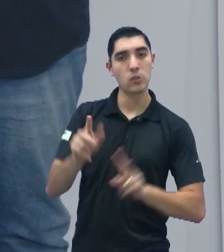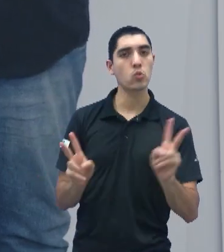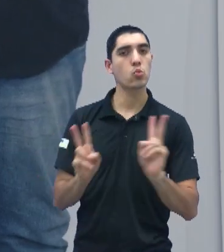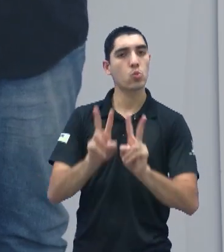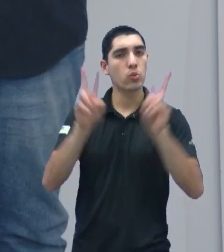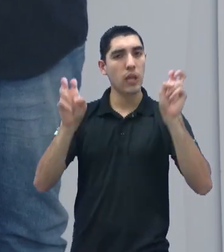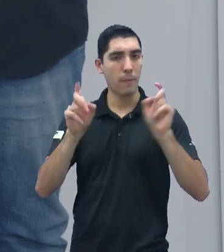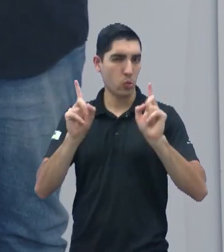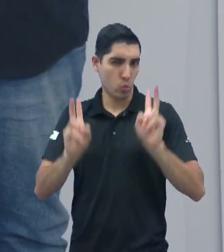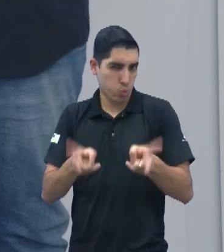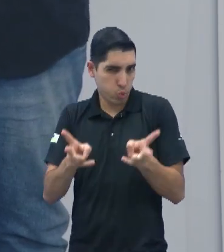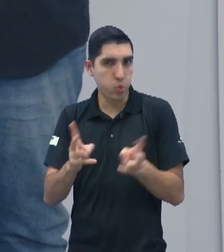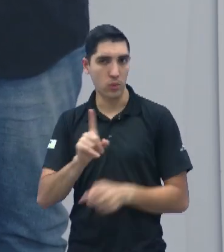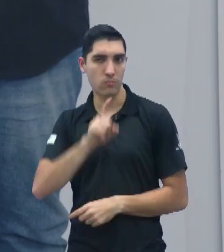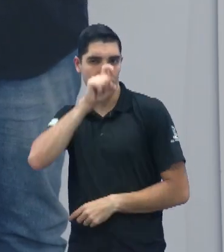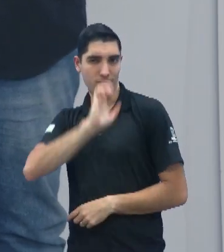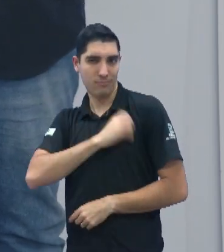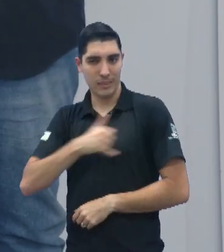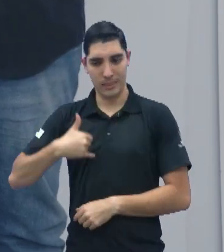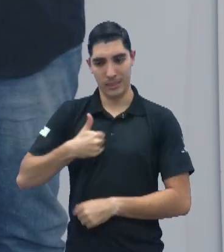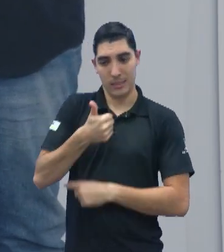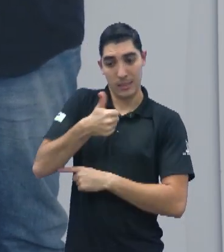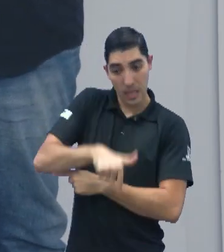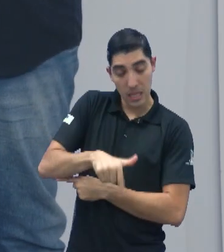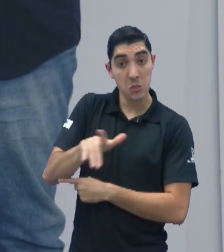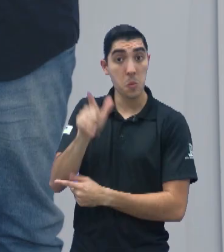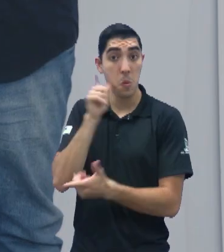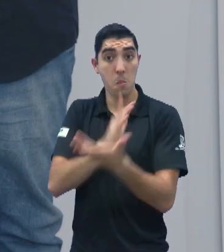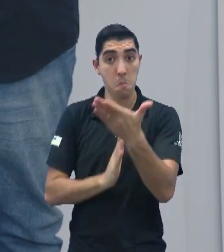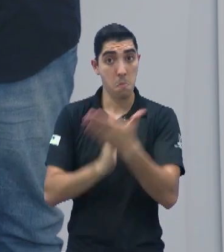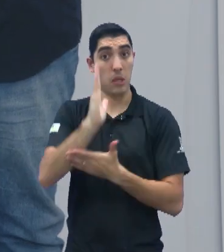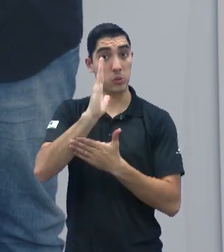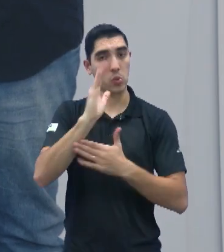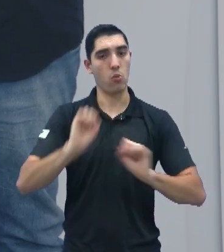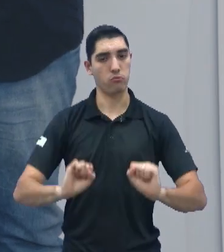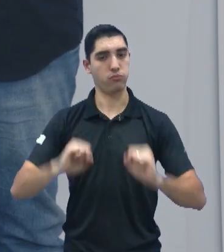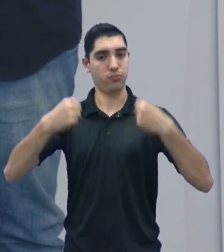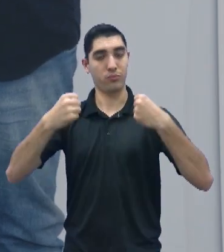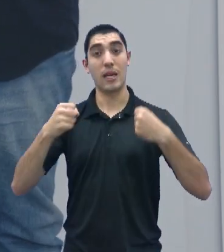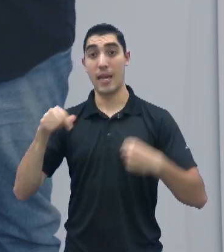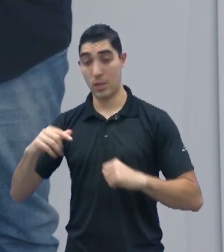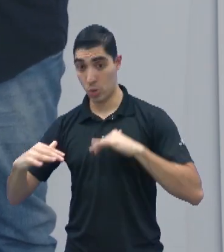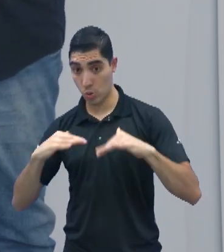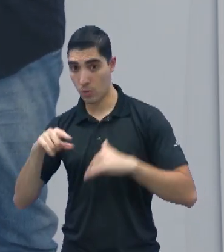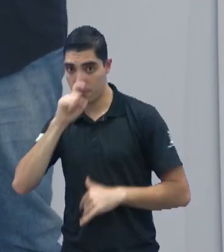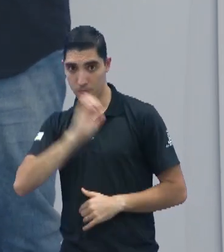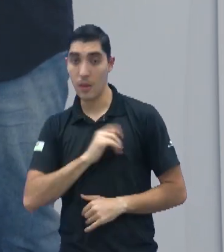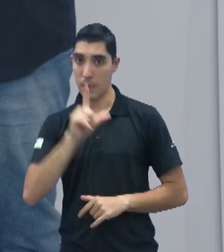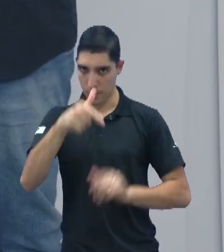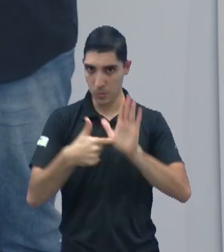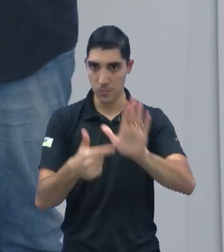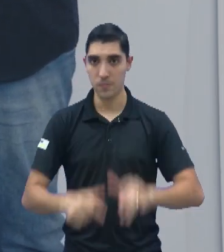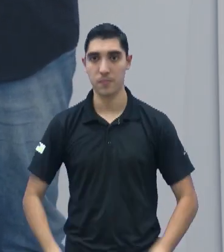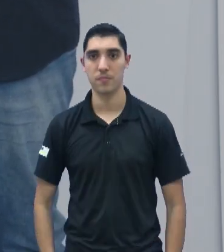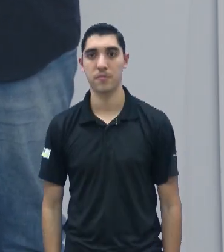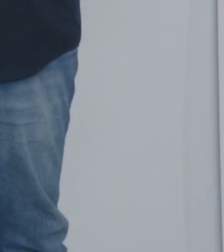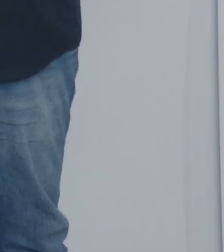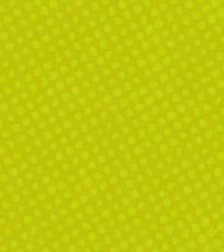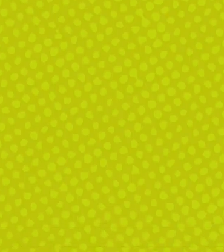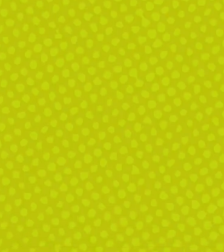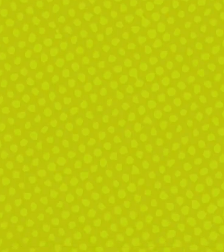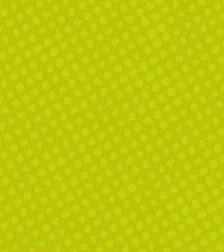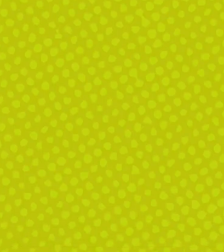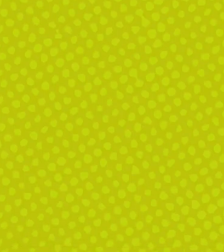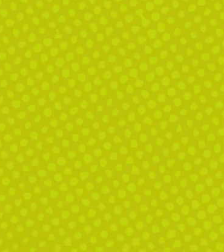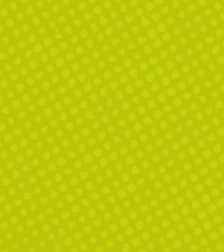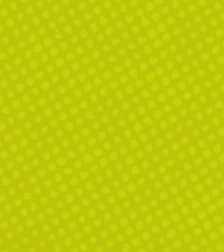que ele dirige já pela 2ª temporada, chegando nas 8ª de final para enfrentar o Grêmio Prudente. Não sai daí, já já a gente volta.